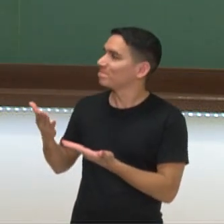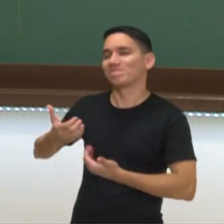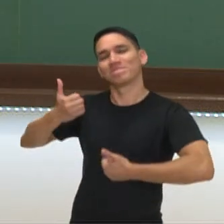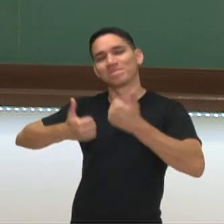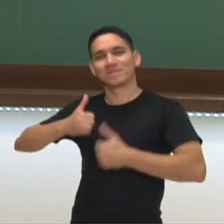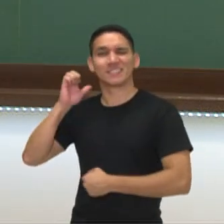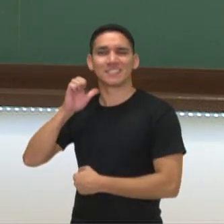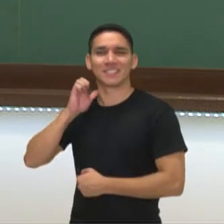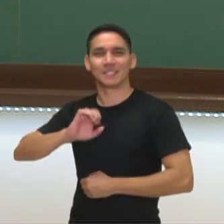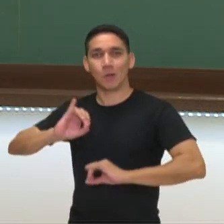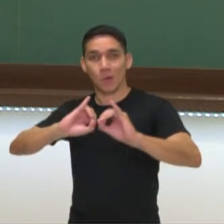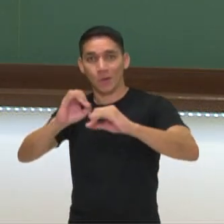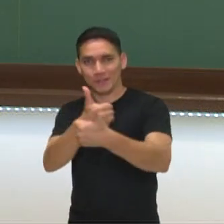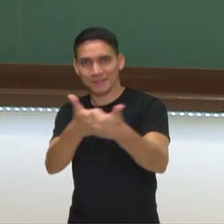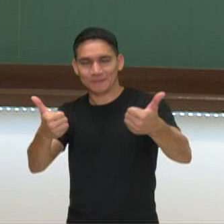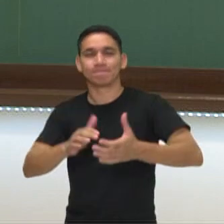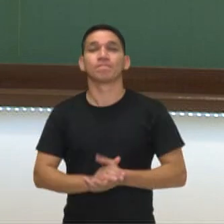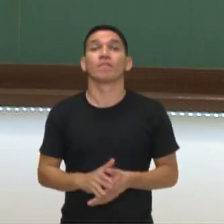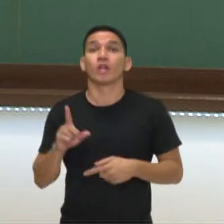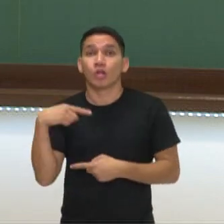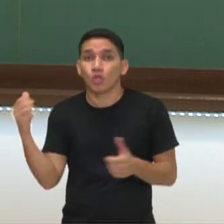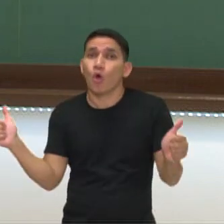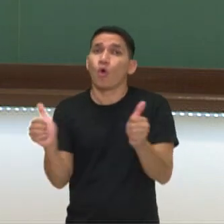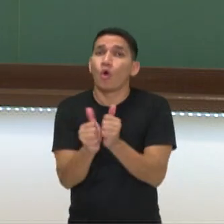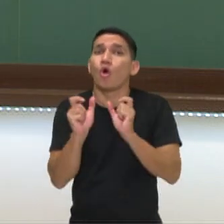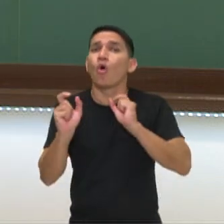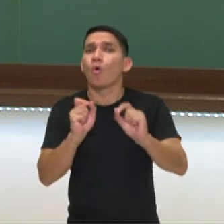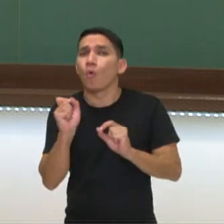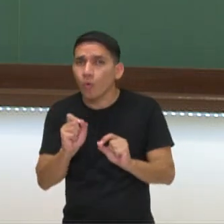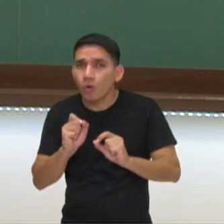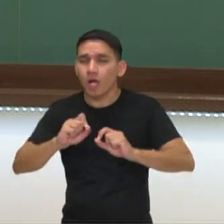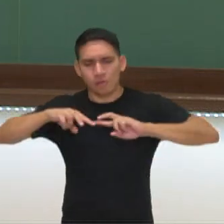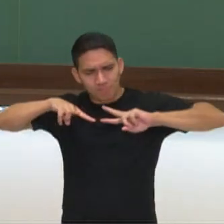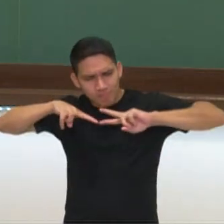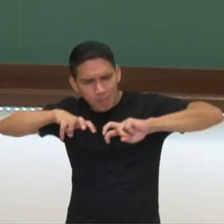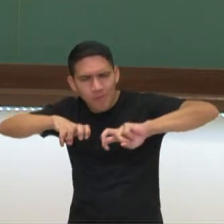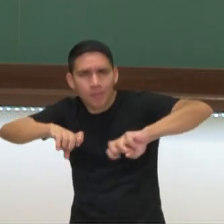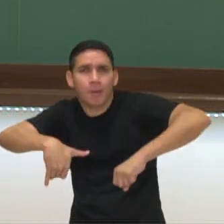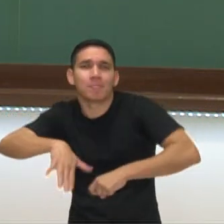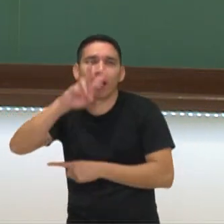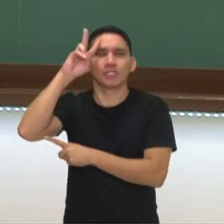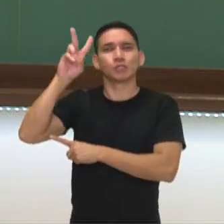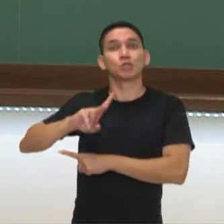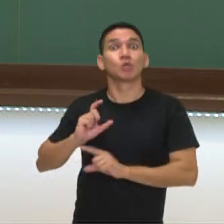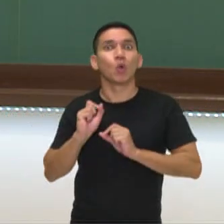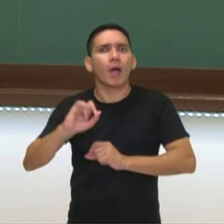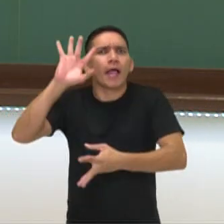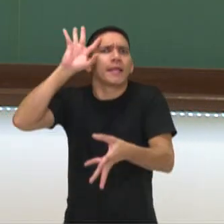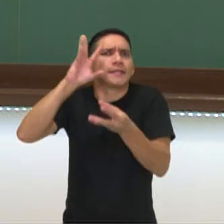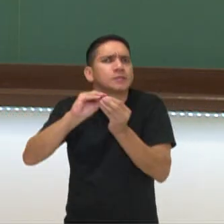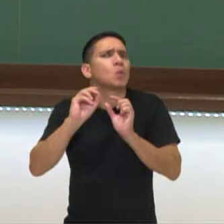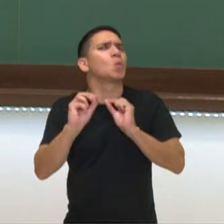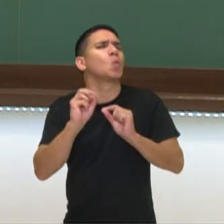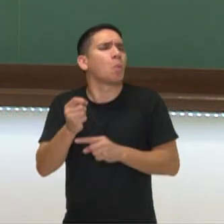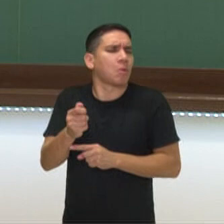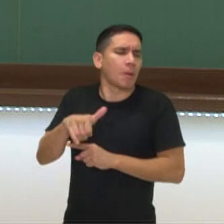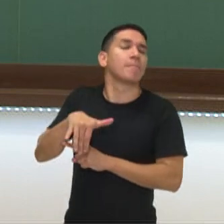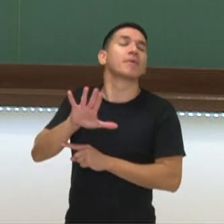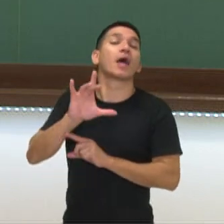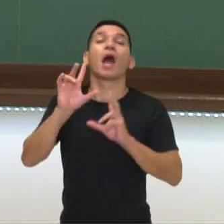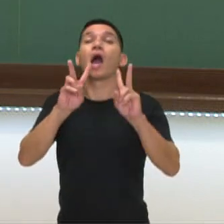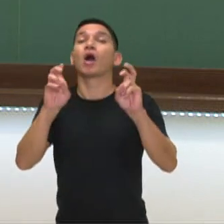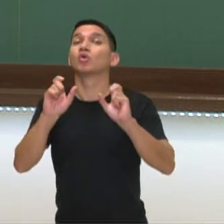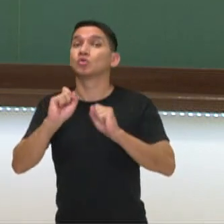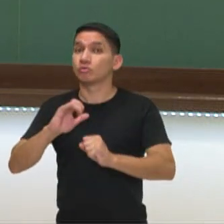aqui o Ezion, dê um oi pra ele. E vamos juntos mergulhar na história e entender um pouco mais